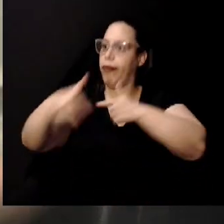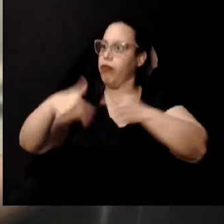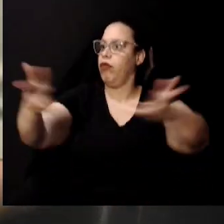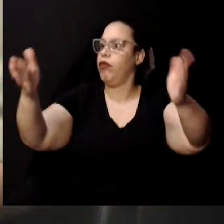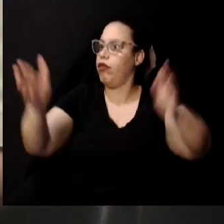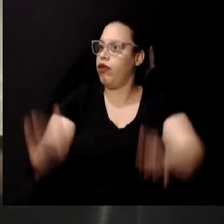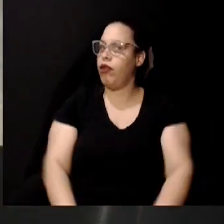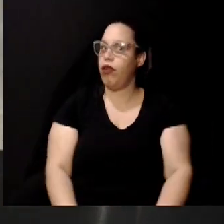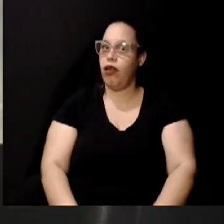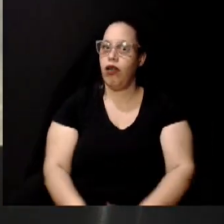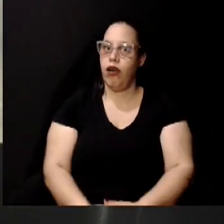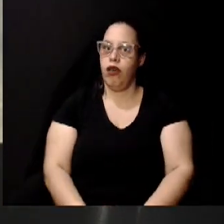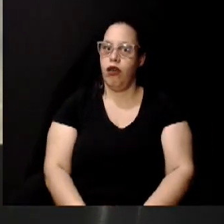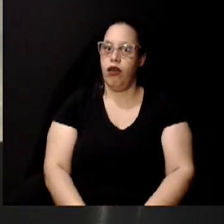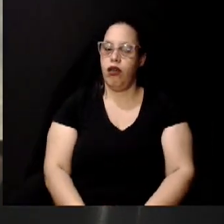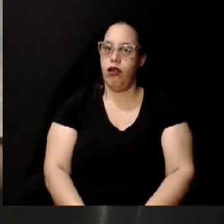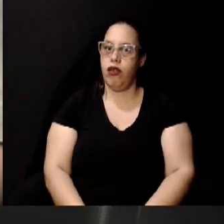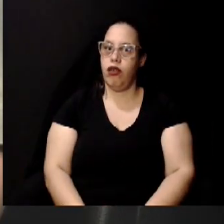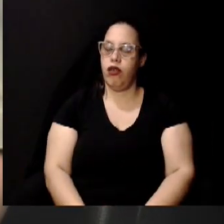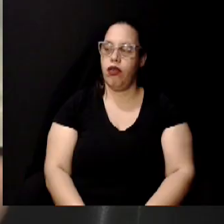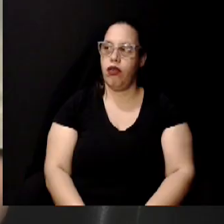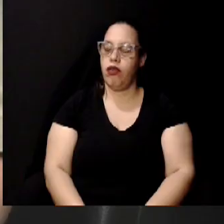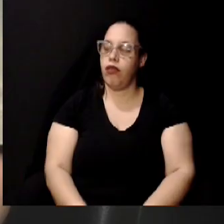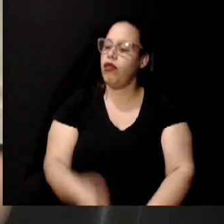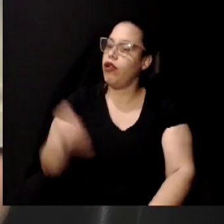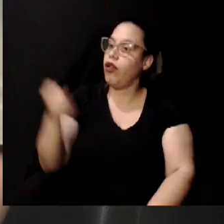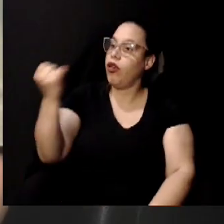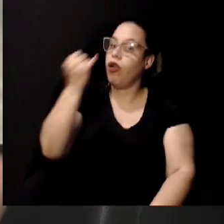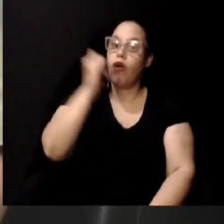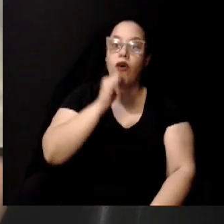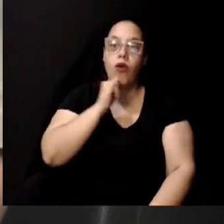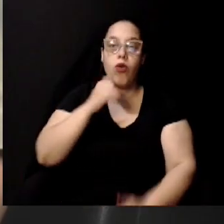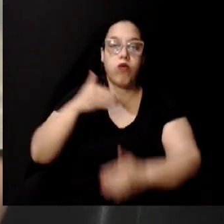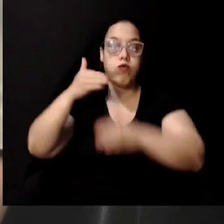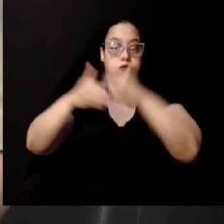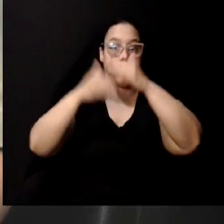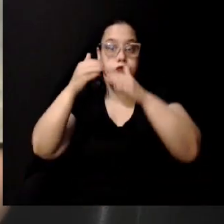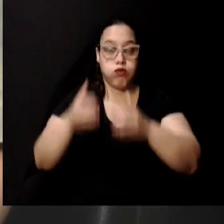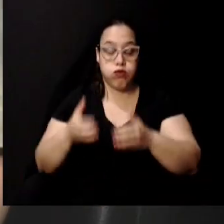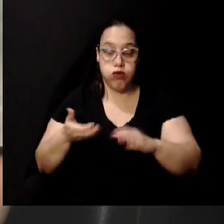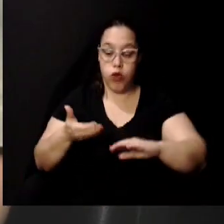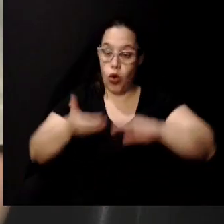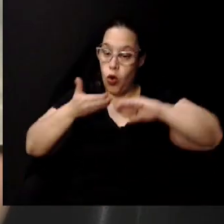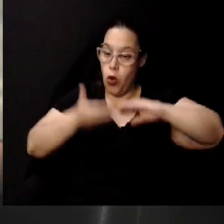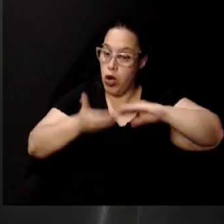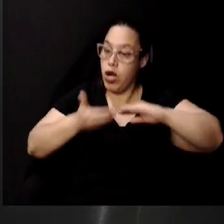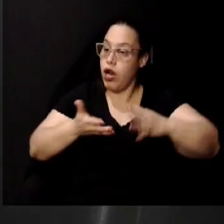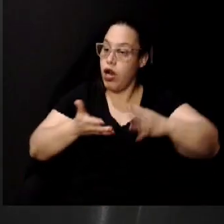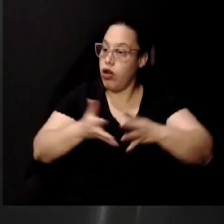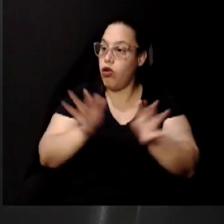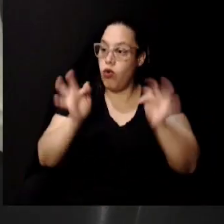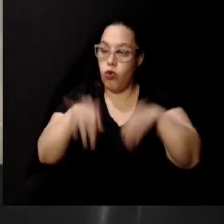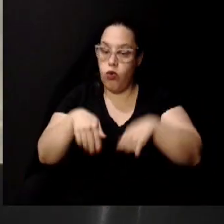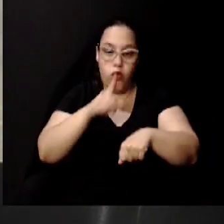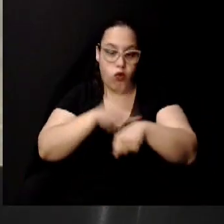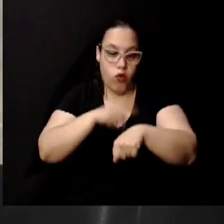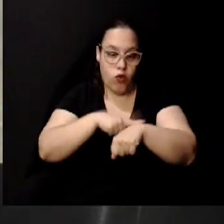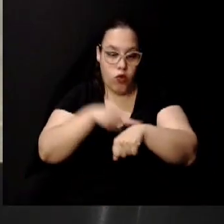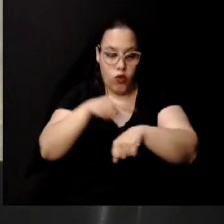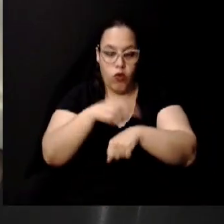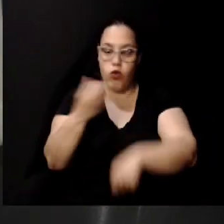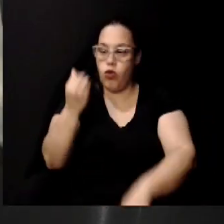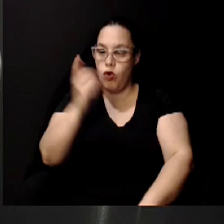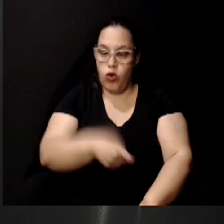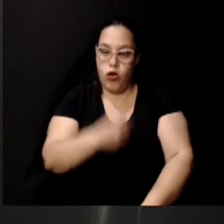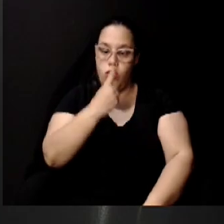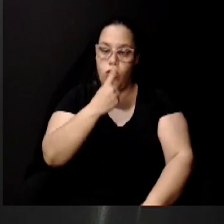trabalhando, então, por isso é tão importante, por exemplo, que se avance no Congresso Nacional o fim da escala 6x1. Por isso que eu apresentei um